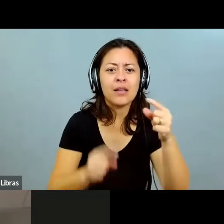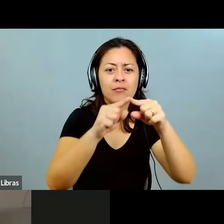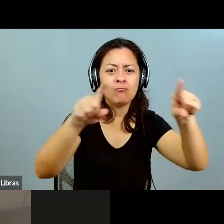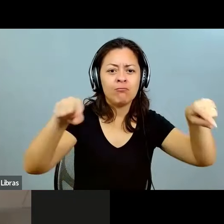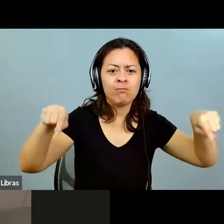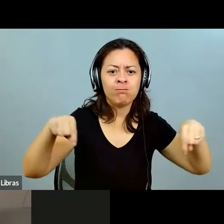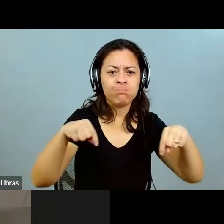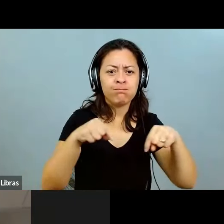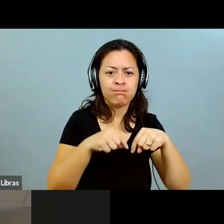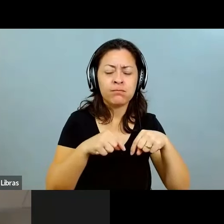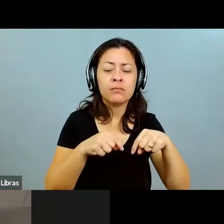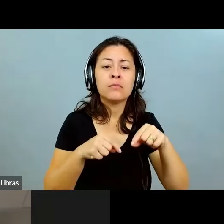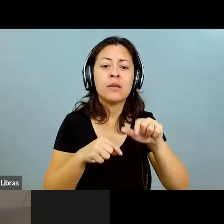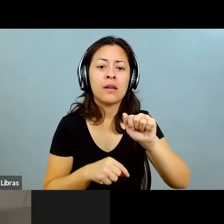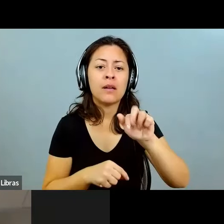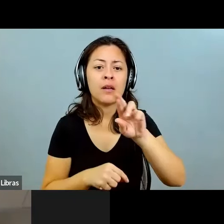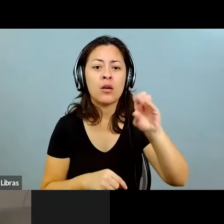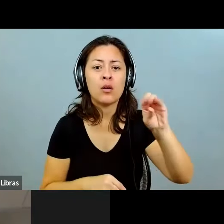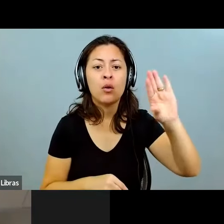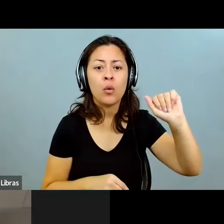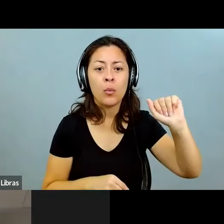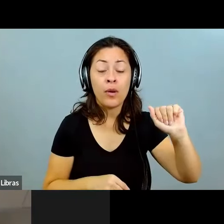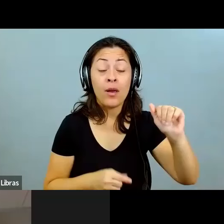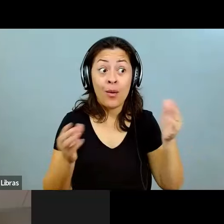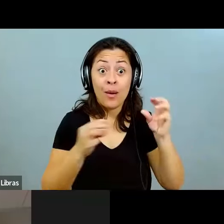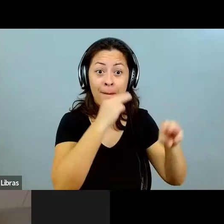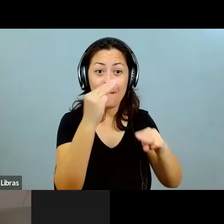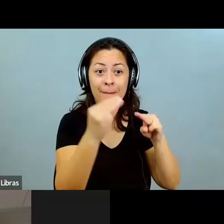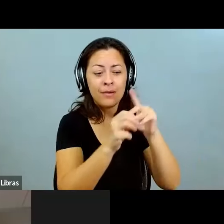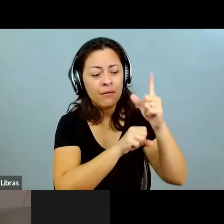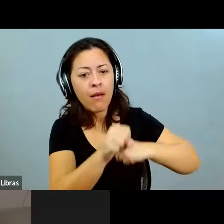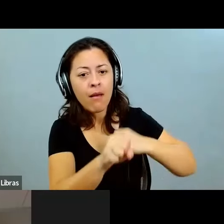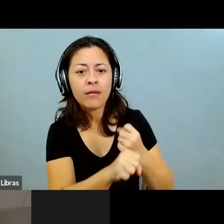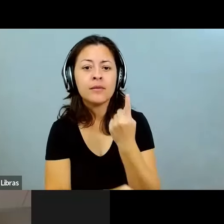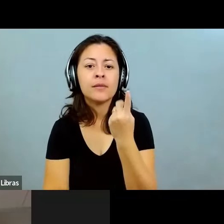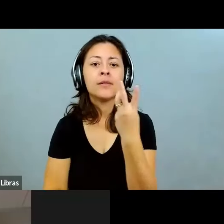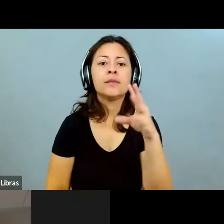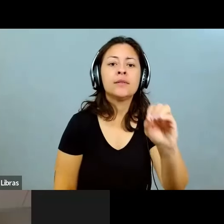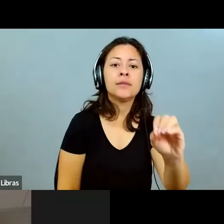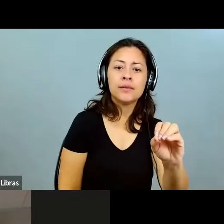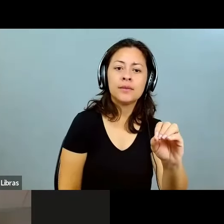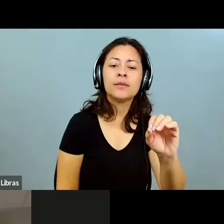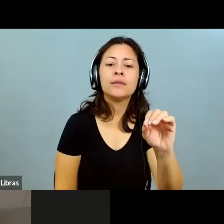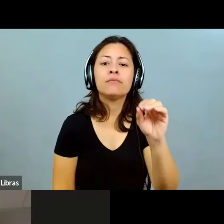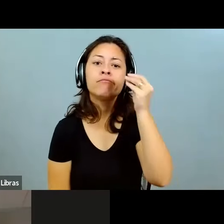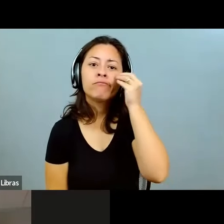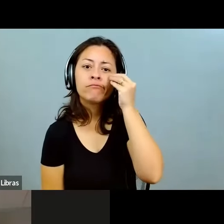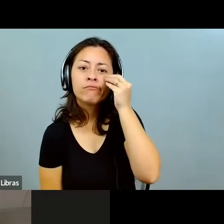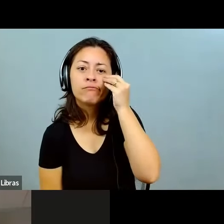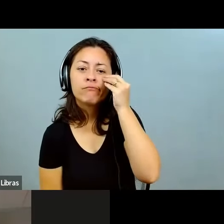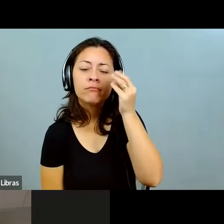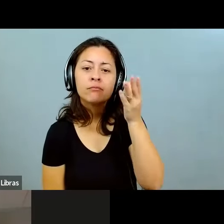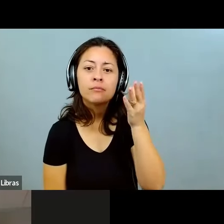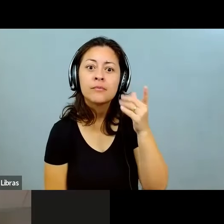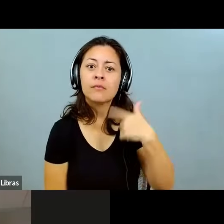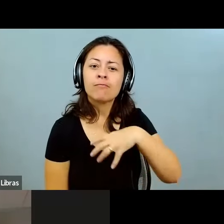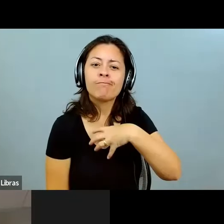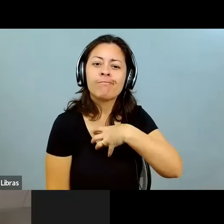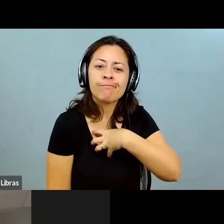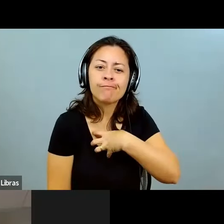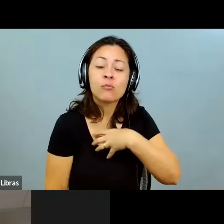primeira e segunda Safra e esse a nossa meta esse ano é 130 de acordo com a linha de tendência então o sentimento